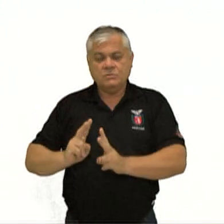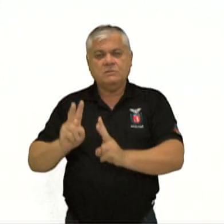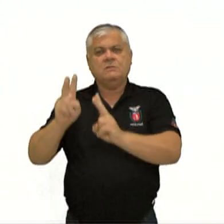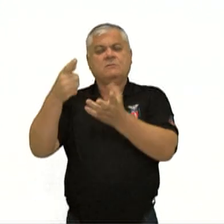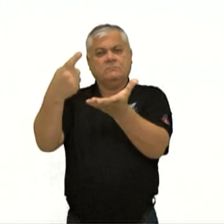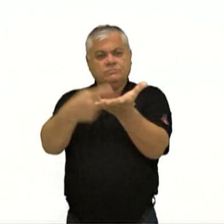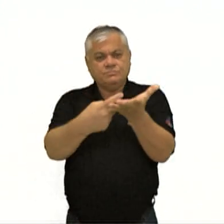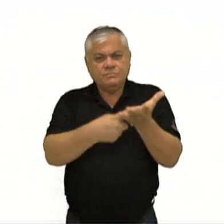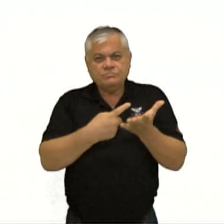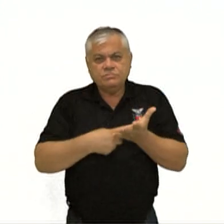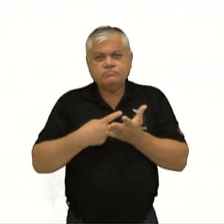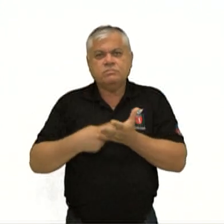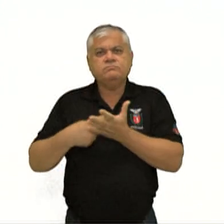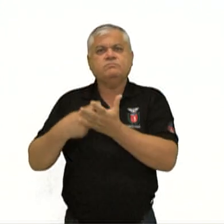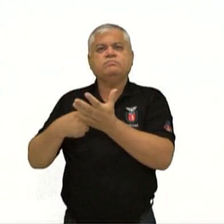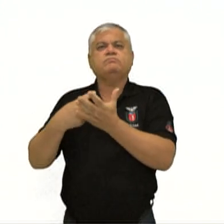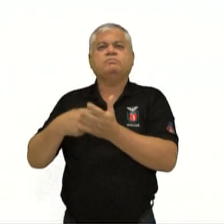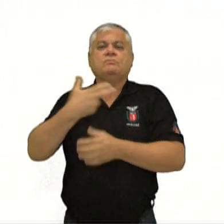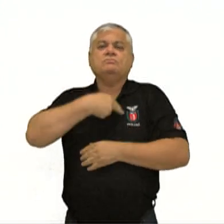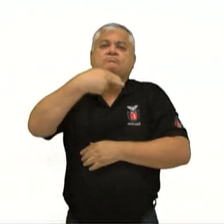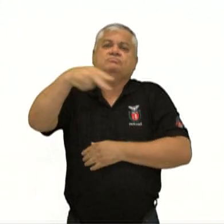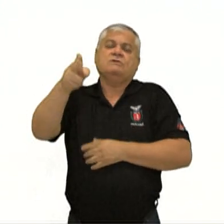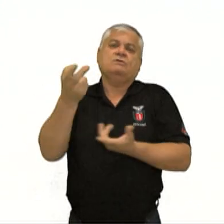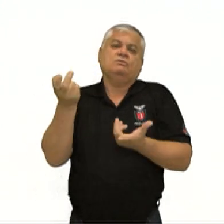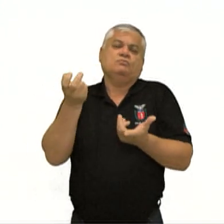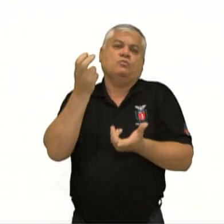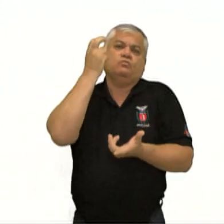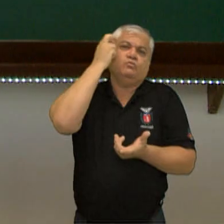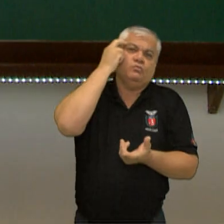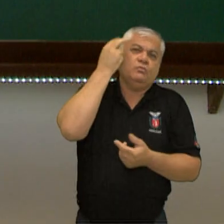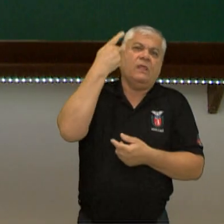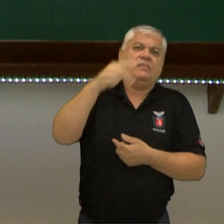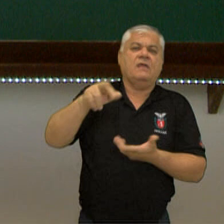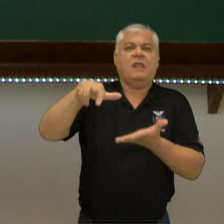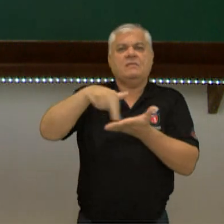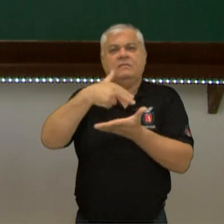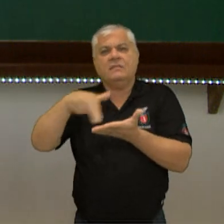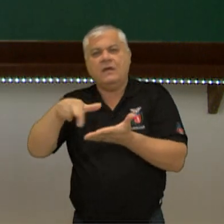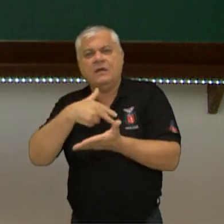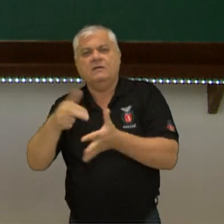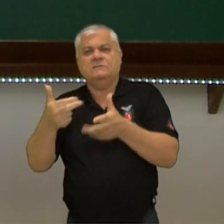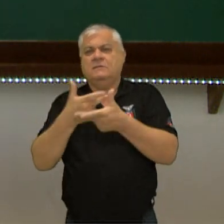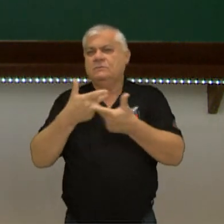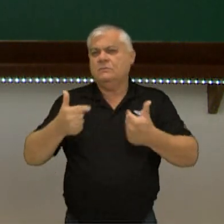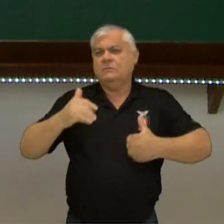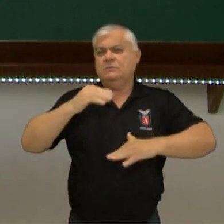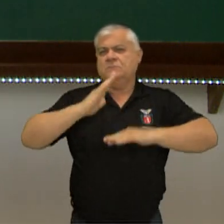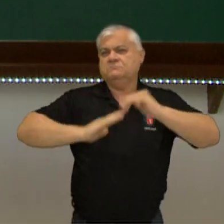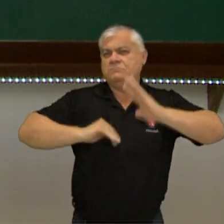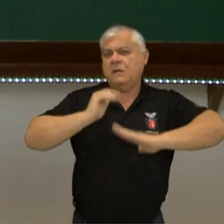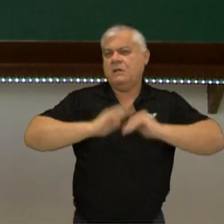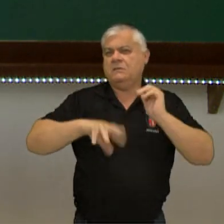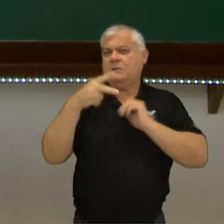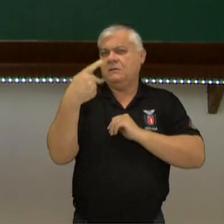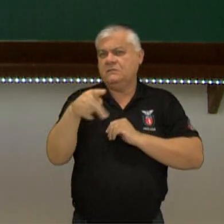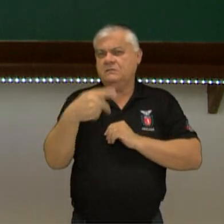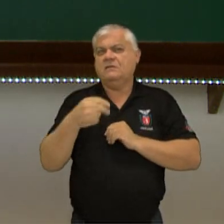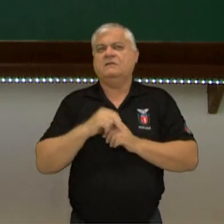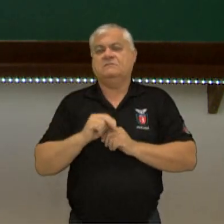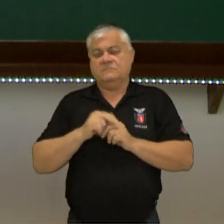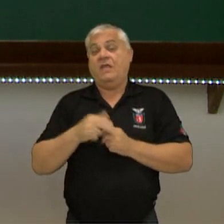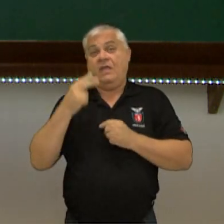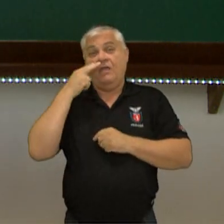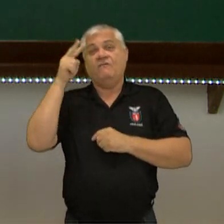encontros, das giras, dos cultos africanos, afro-brasileiras e sincréticos, por meio